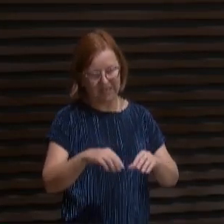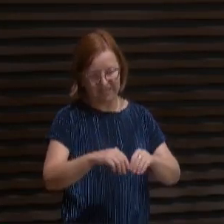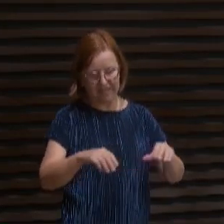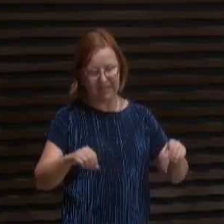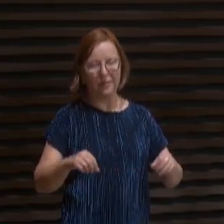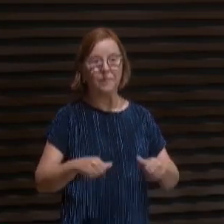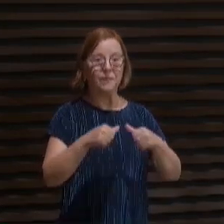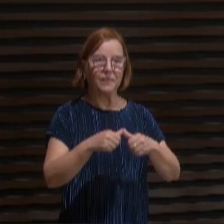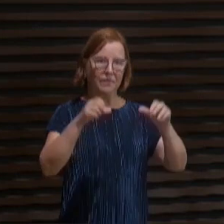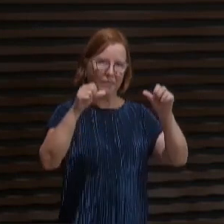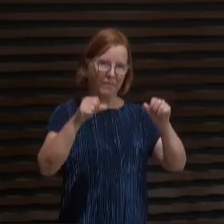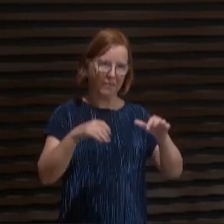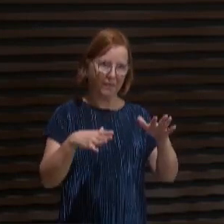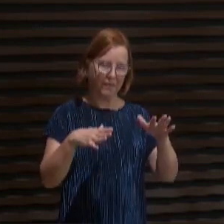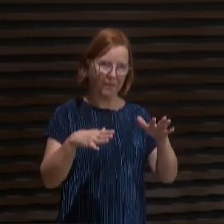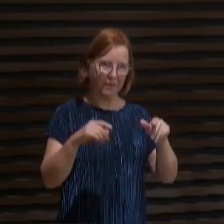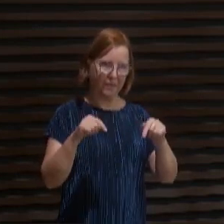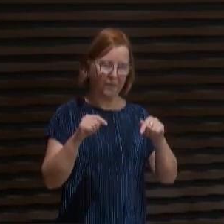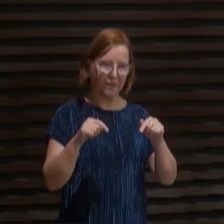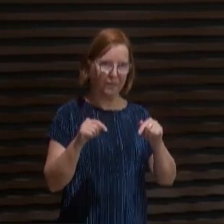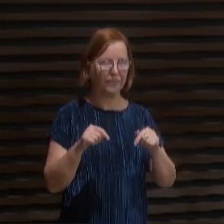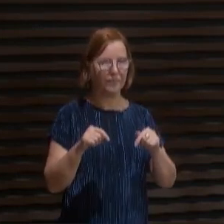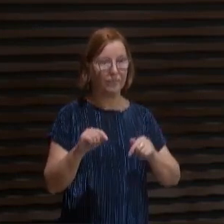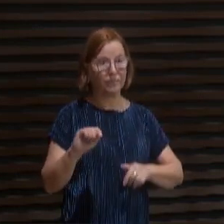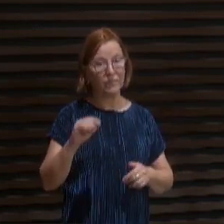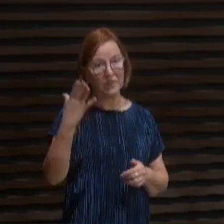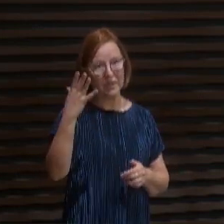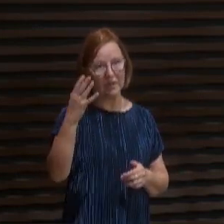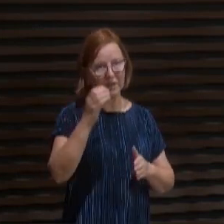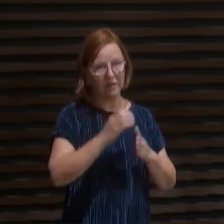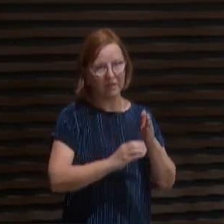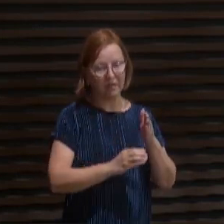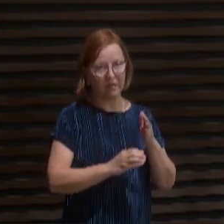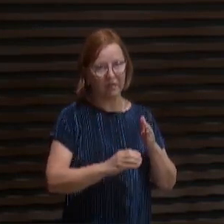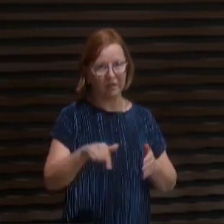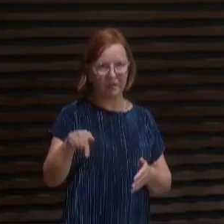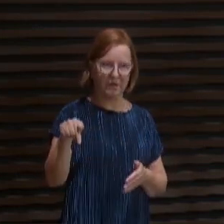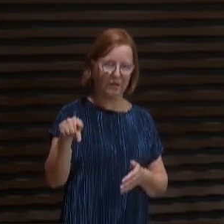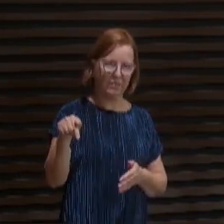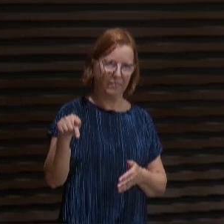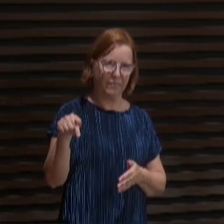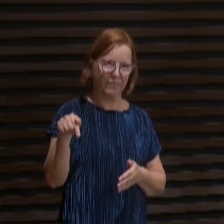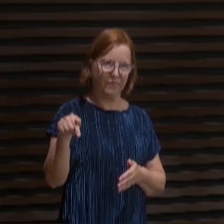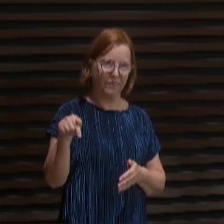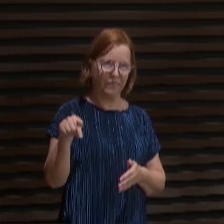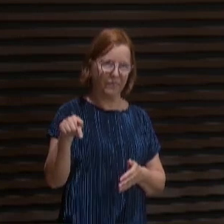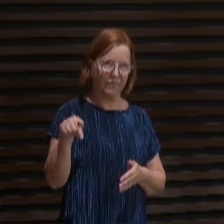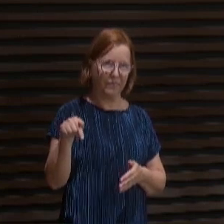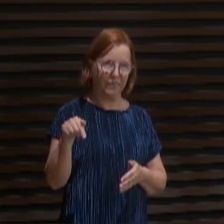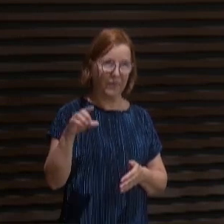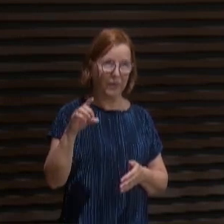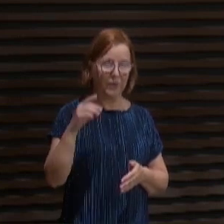Este sinal aqui, ele acontece no capítulo 7, e é só para